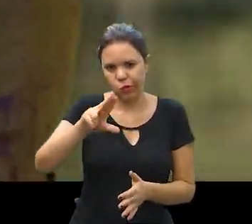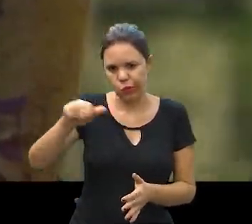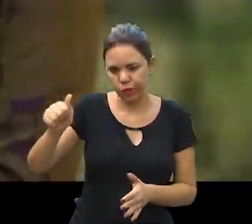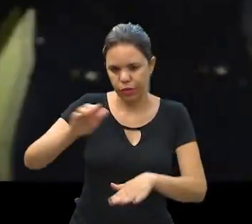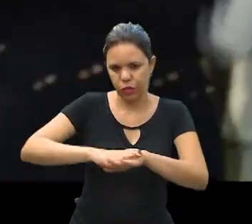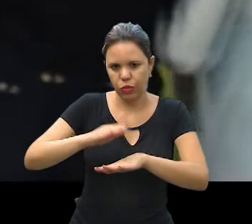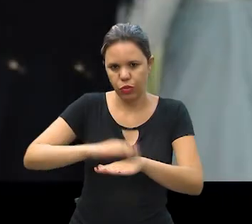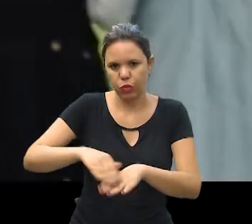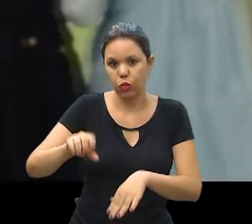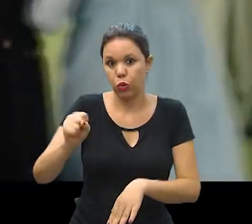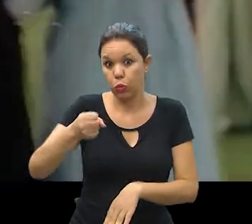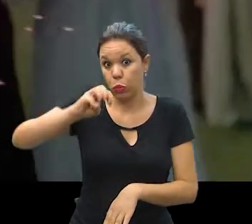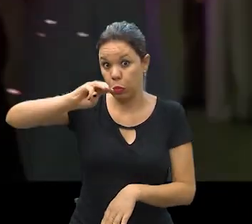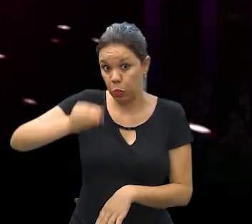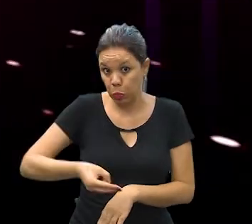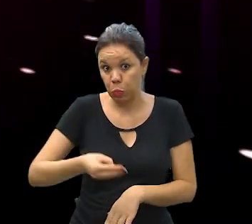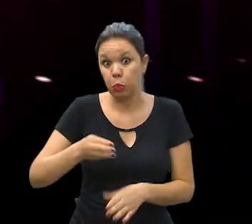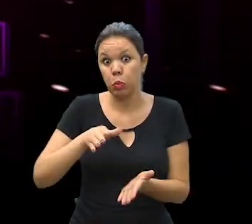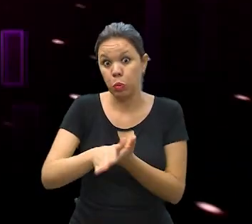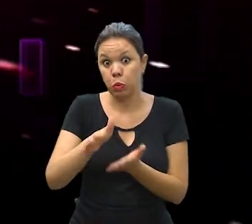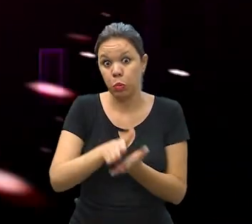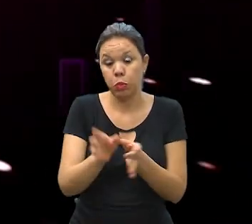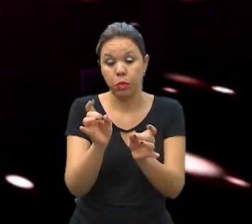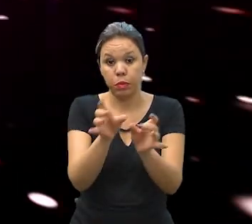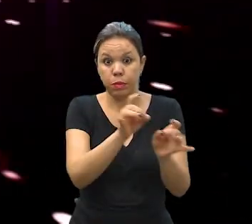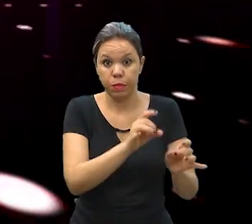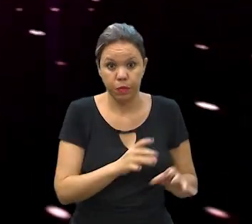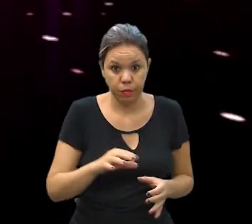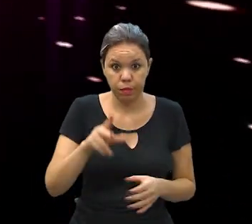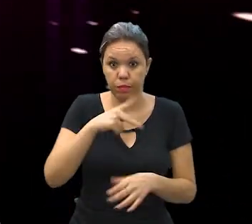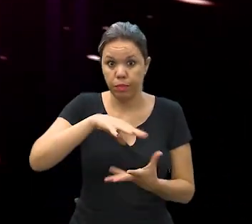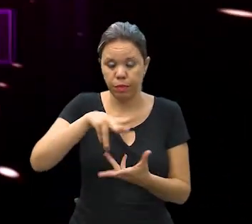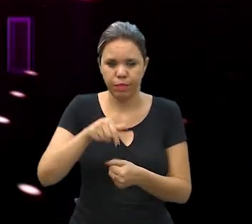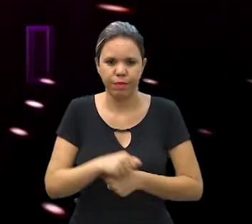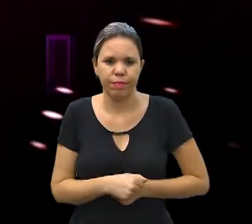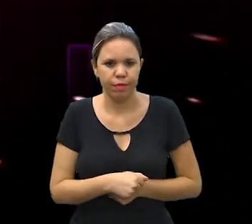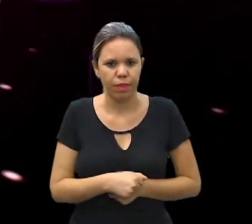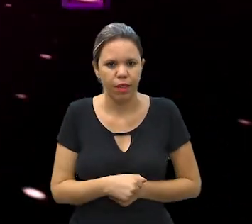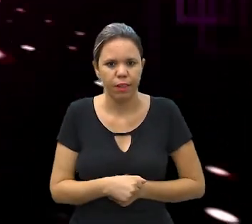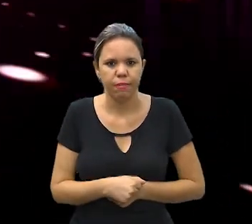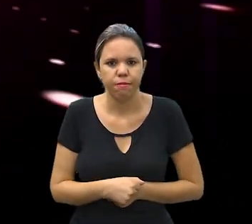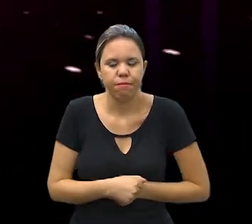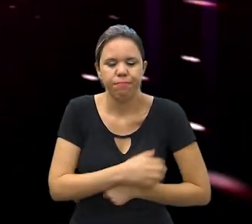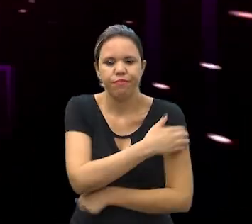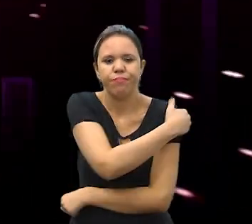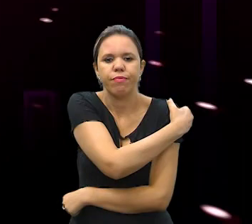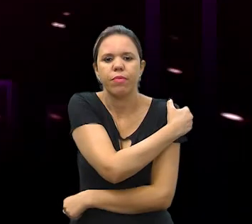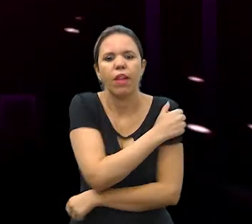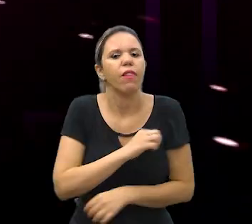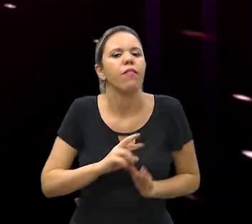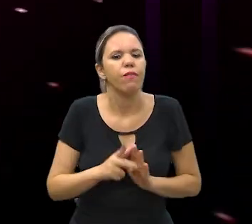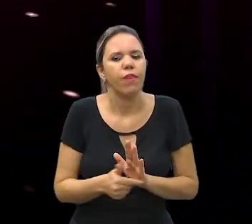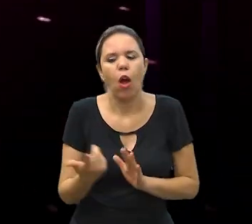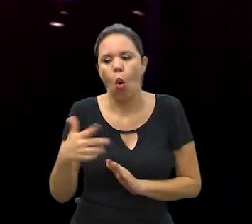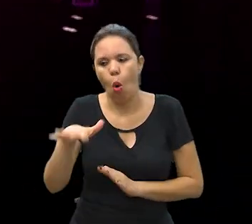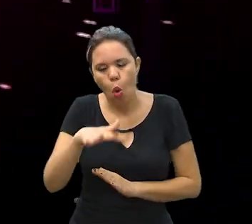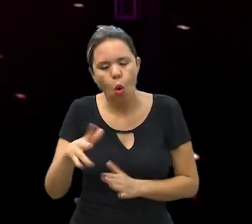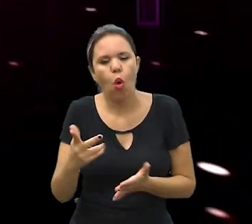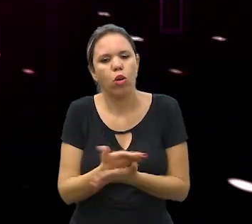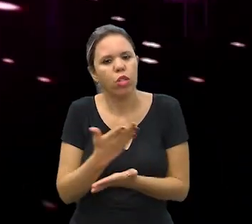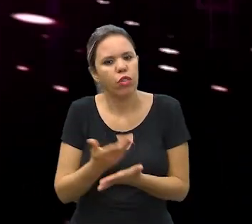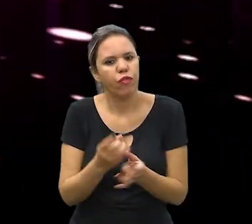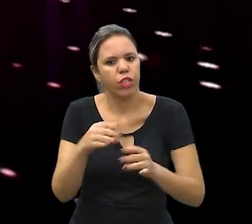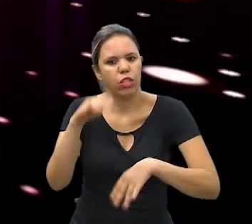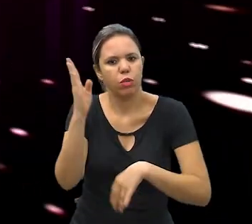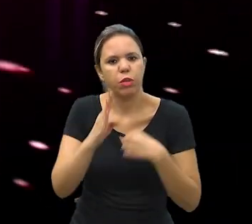Quinn, autora com 8 milhões de exemplares vendidos em todo o mundo. Já entre os livros de não ficção, o